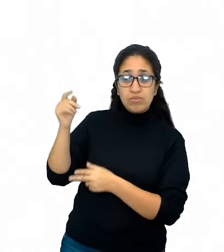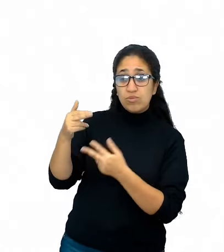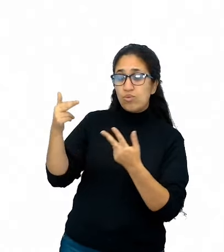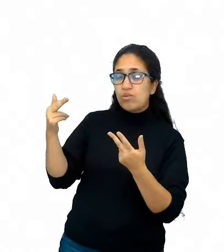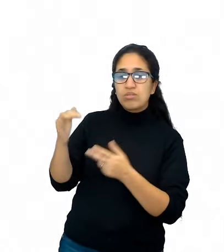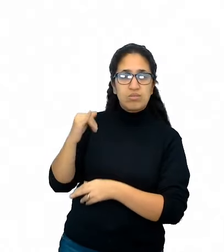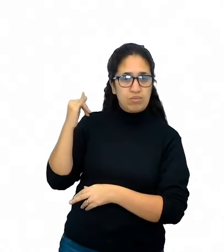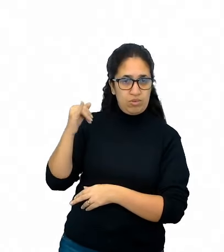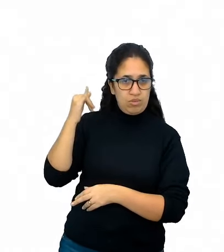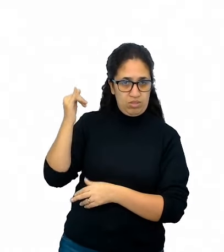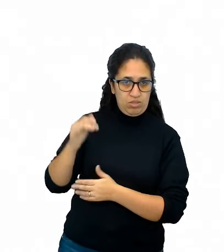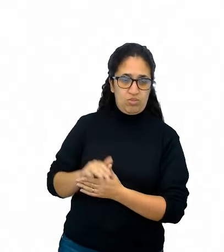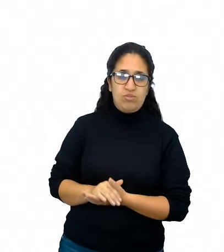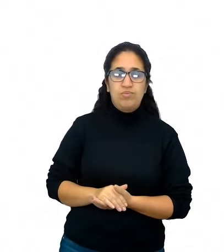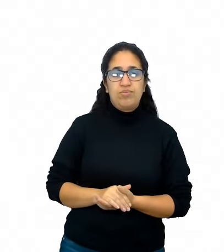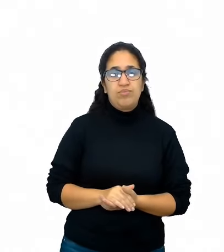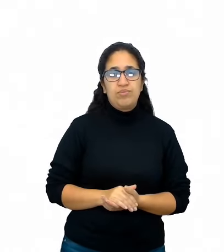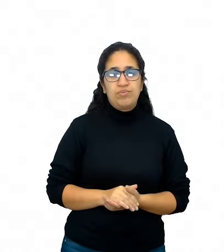considerações sobre eles.